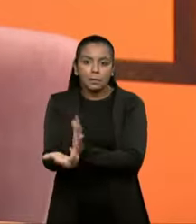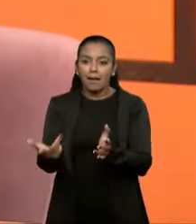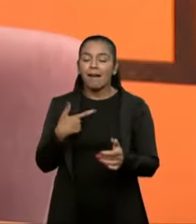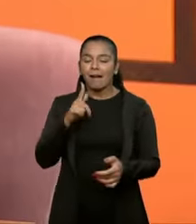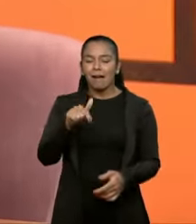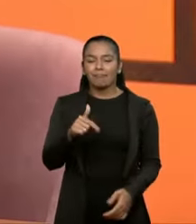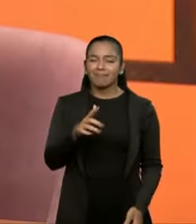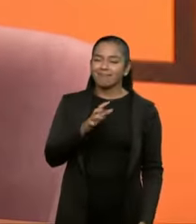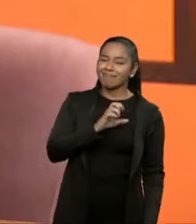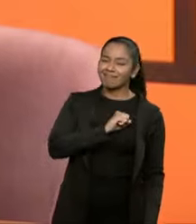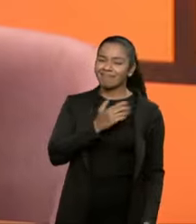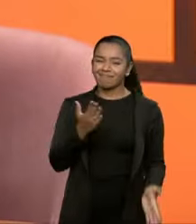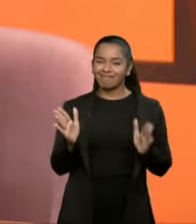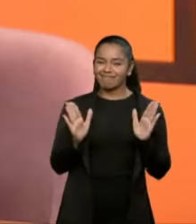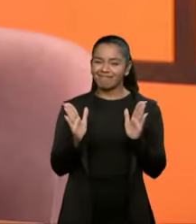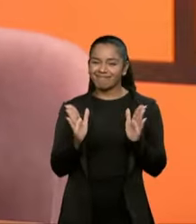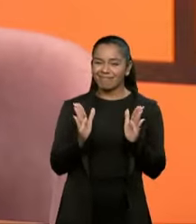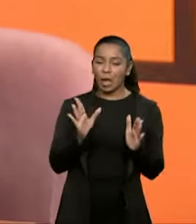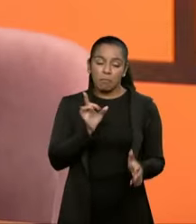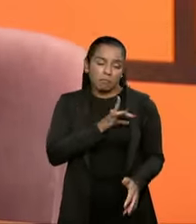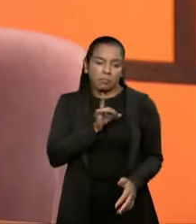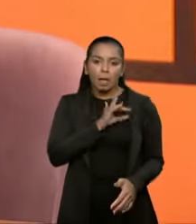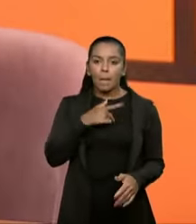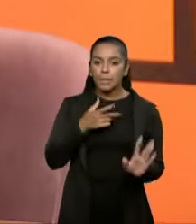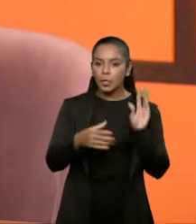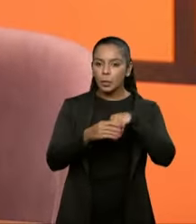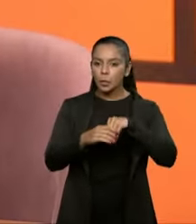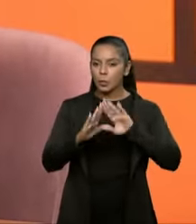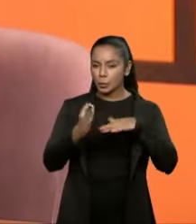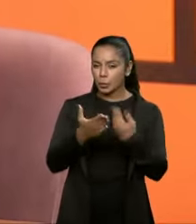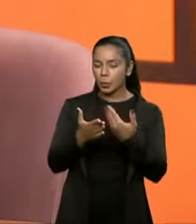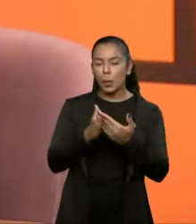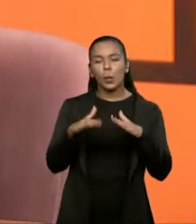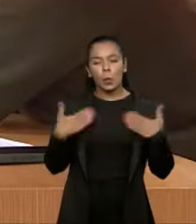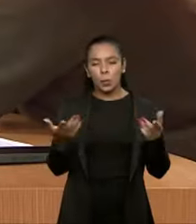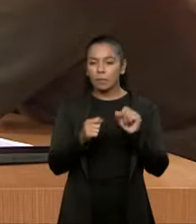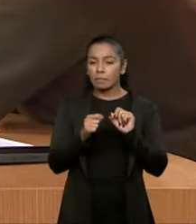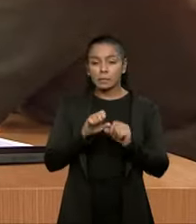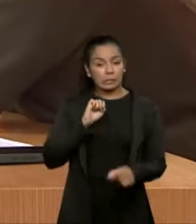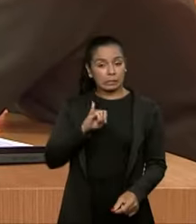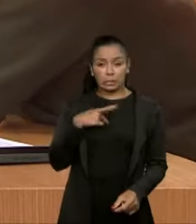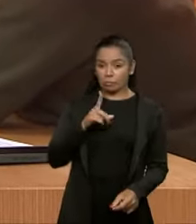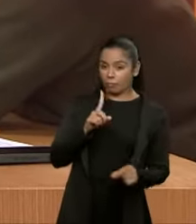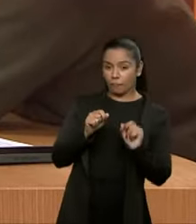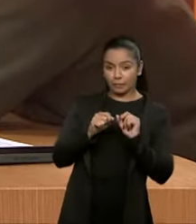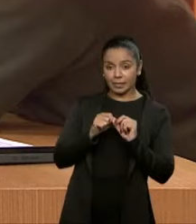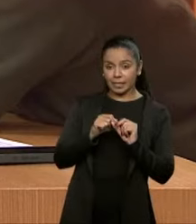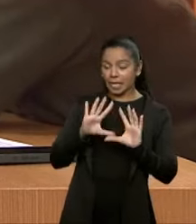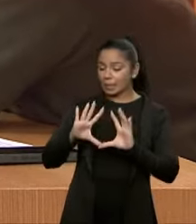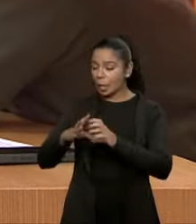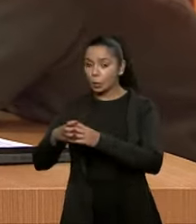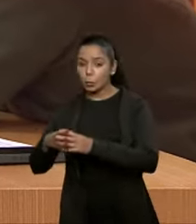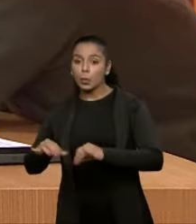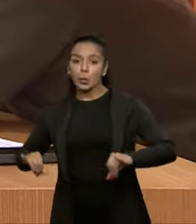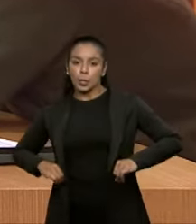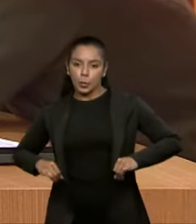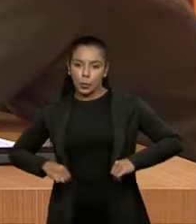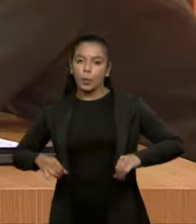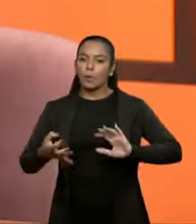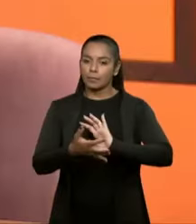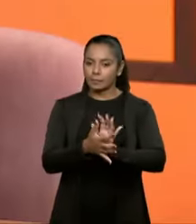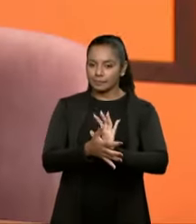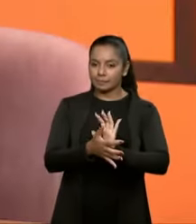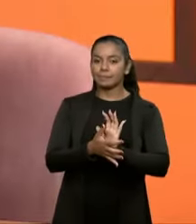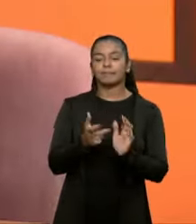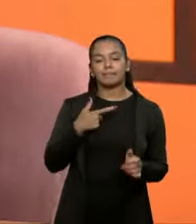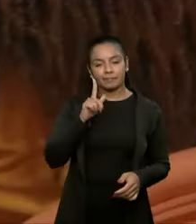meio temido na escola, quando você vai fazendo assim, você sabe que se você não fizer, você tá no grupo dos que sofrem aquilo. A gente estava falando mais